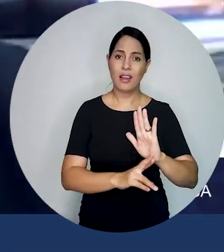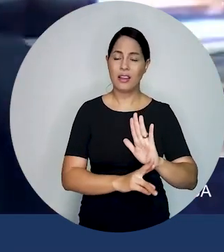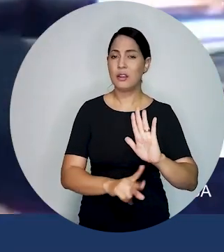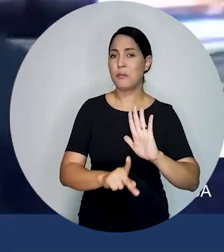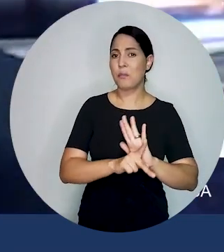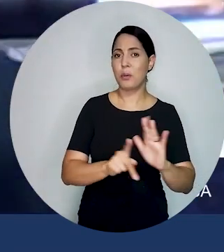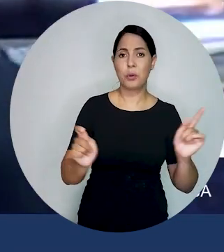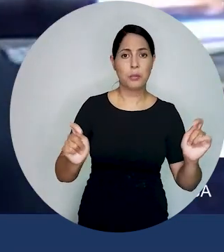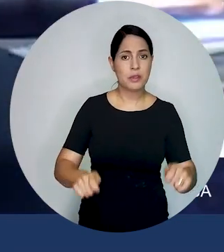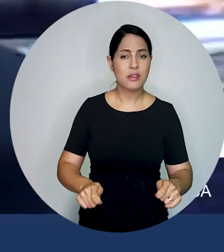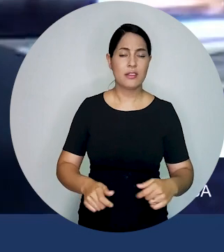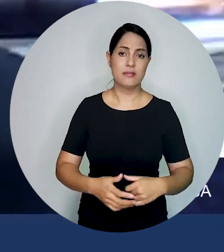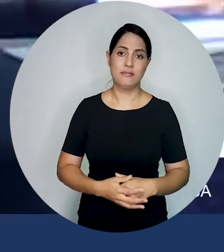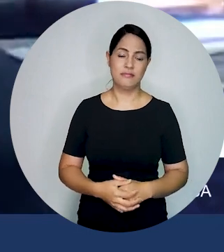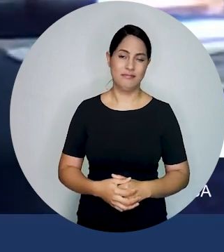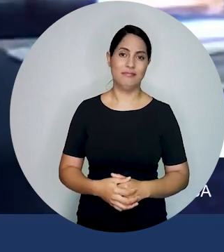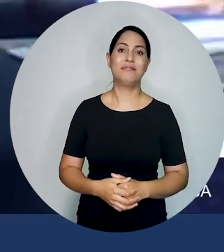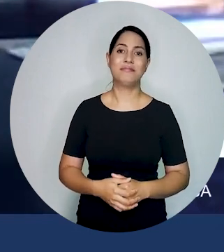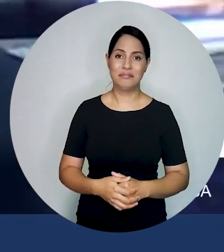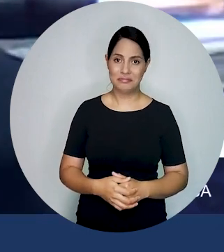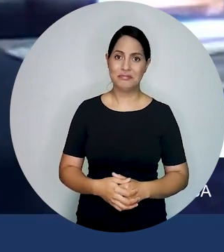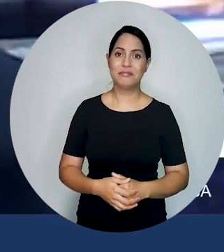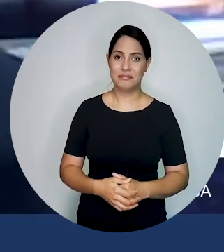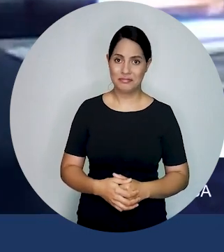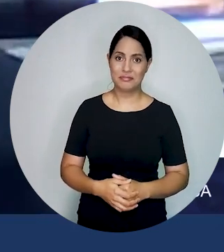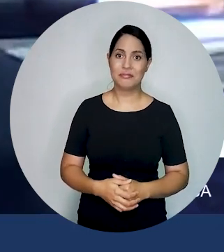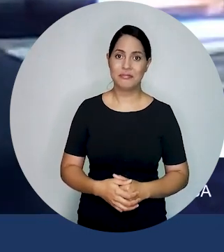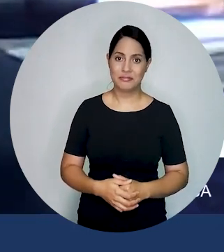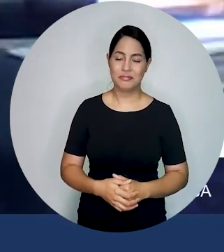juizado federal, juízo federal comum.